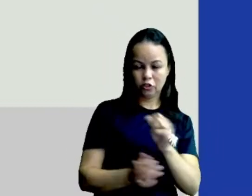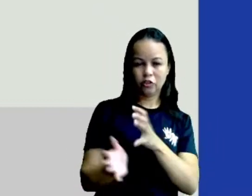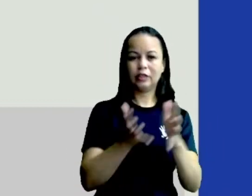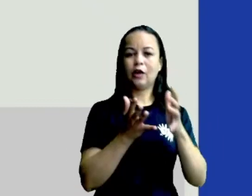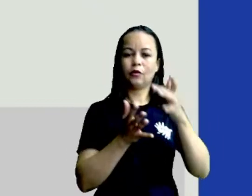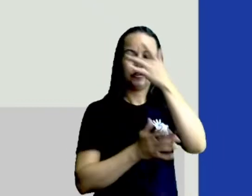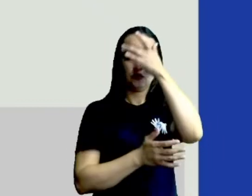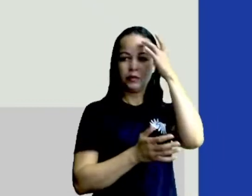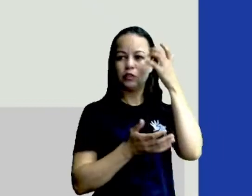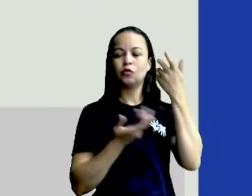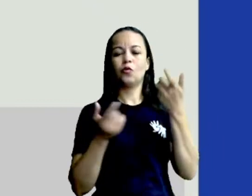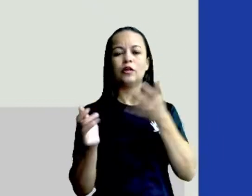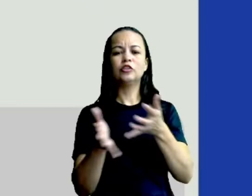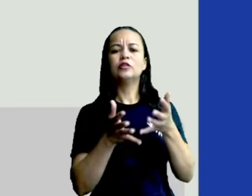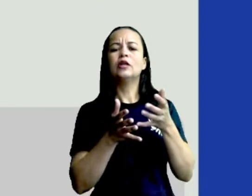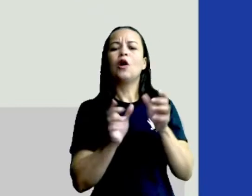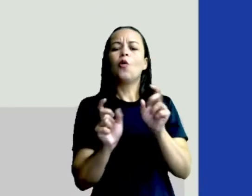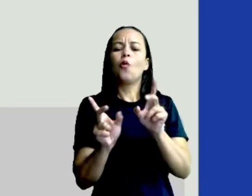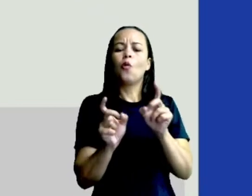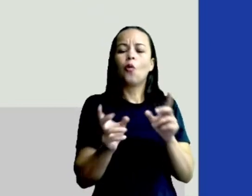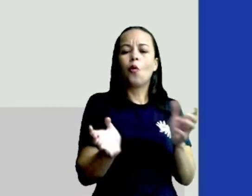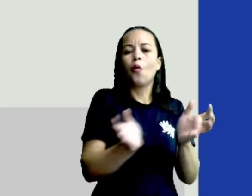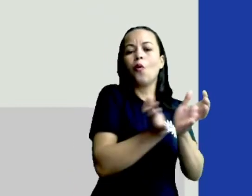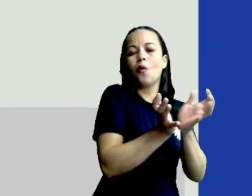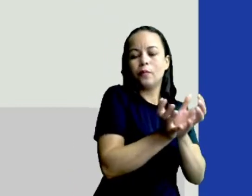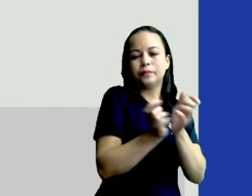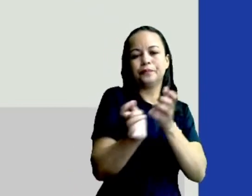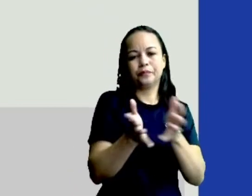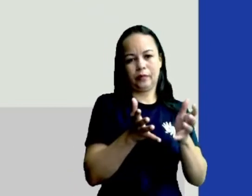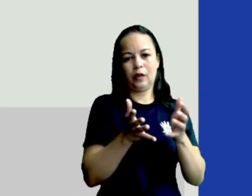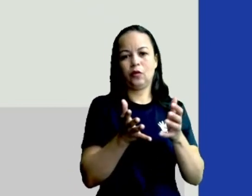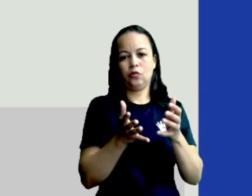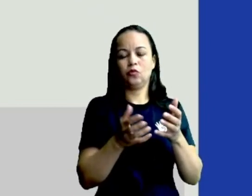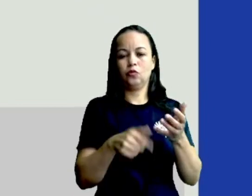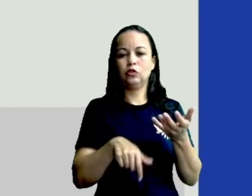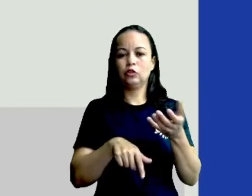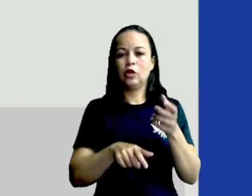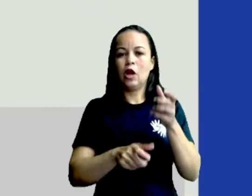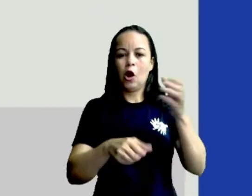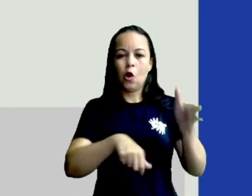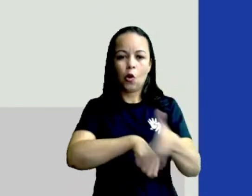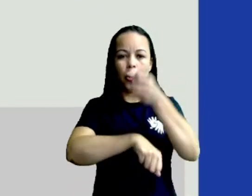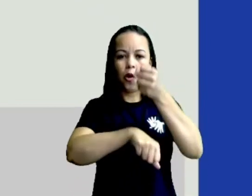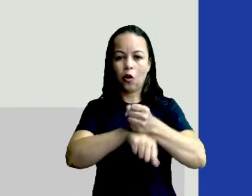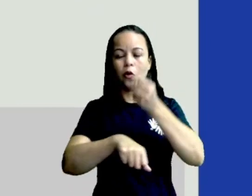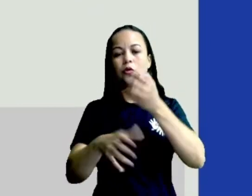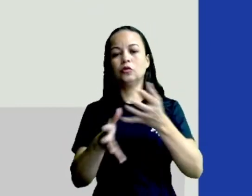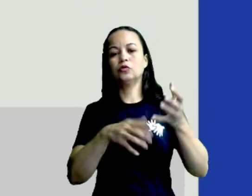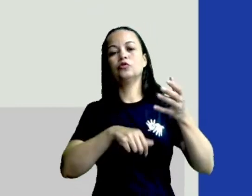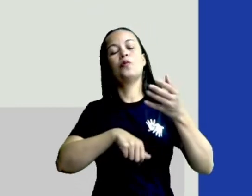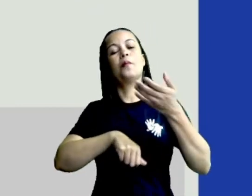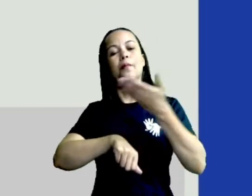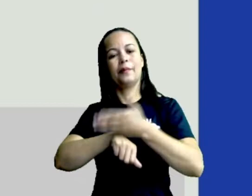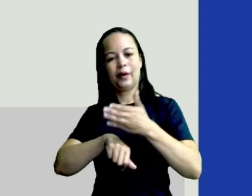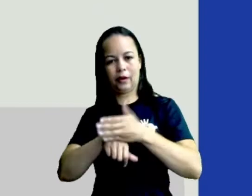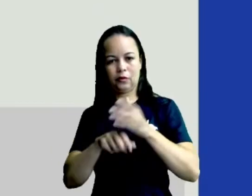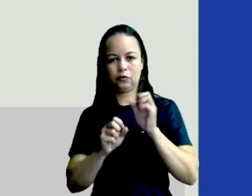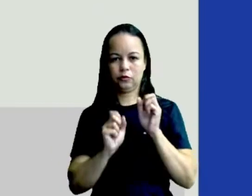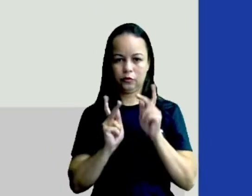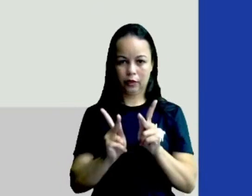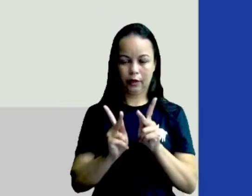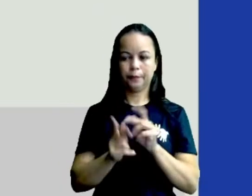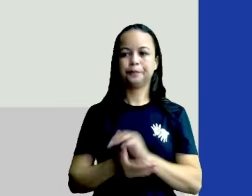aventureiros, mamelucos e alguns colonos brancos. Beleza? Beleza de Creuza até aí?